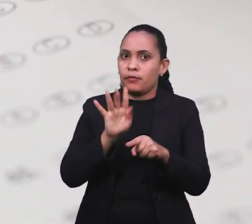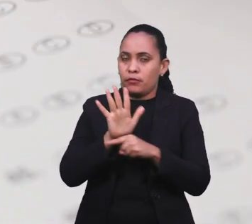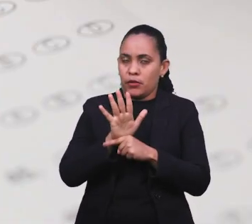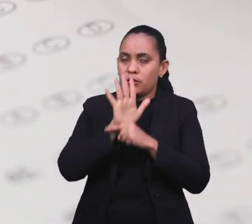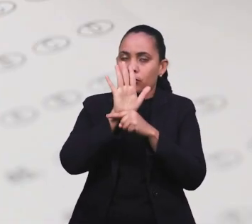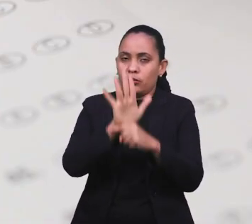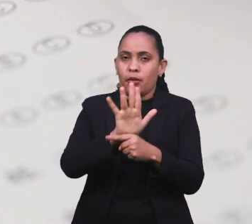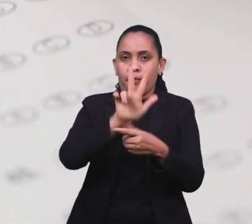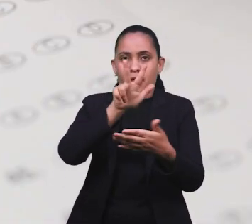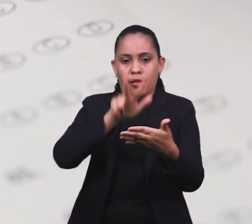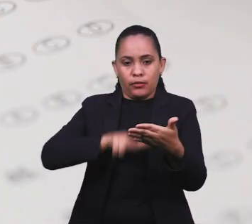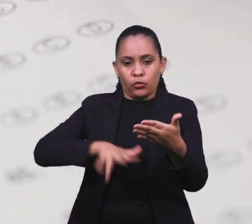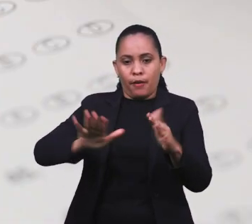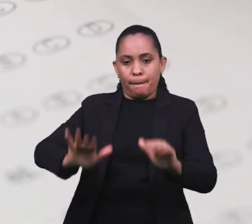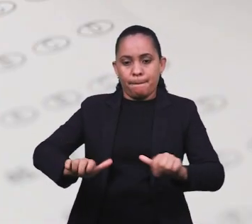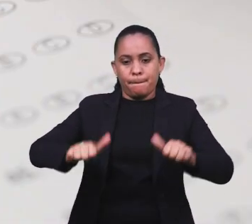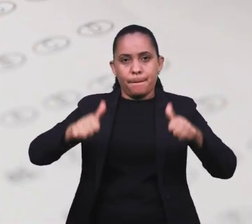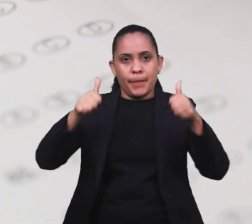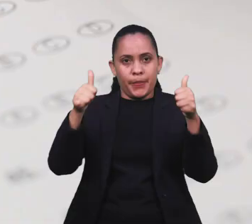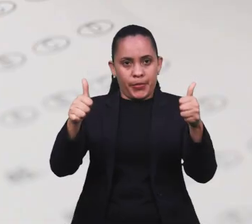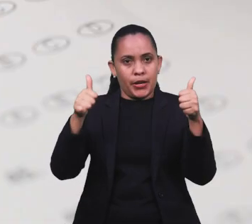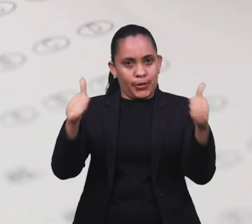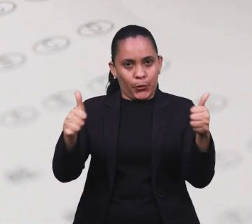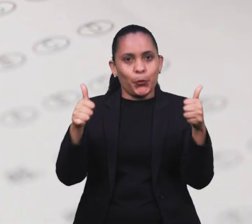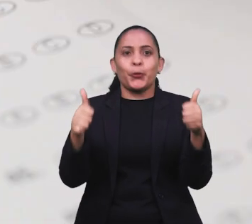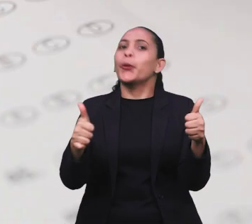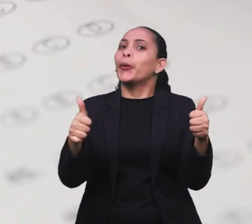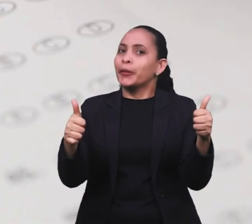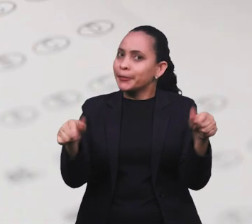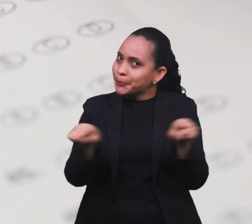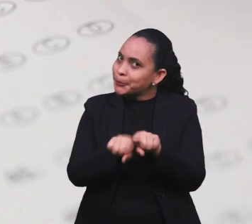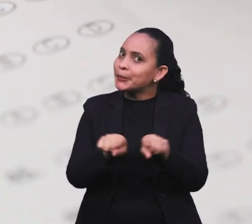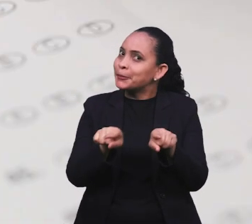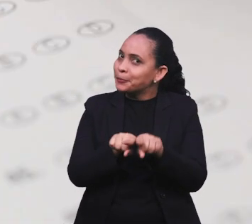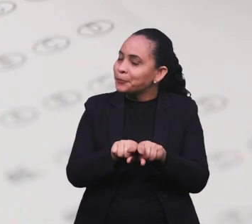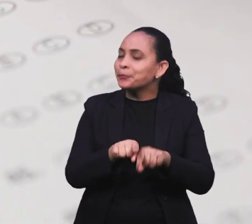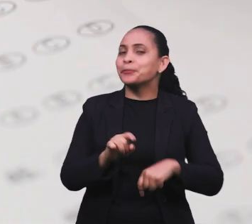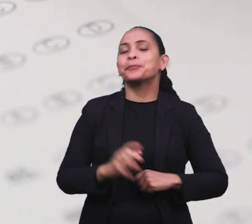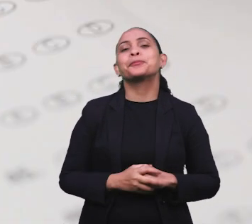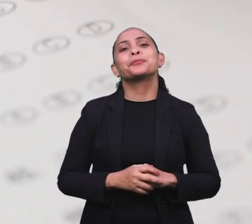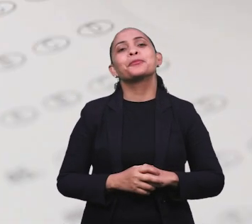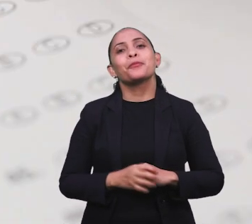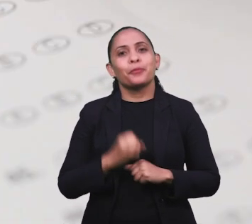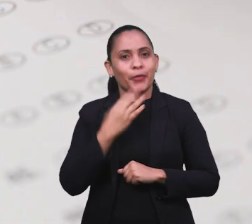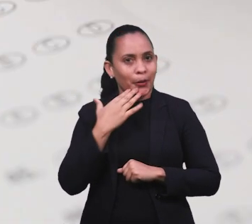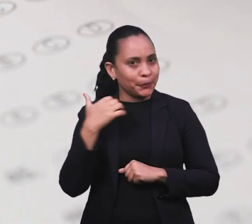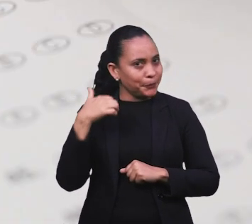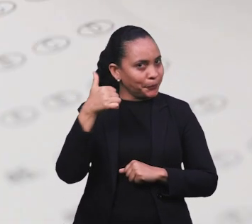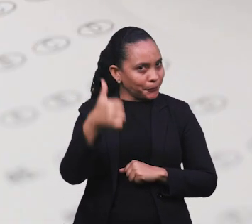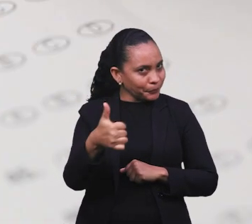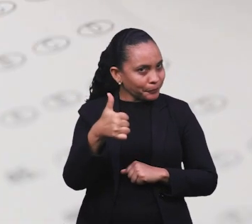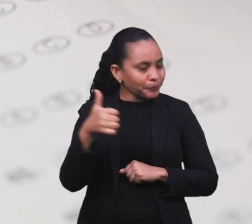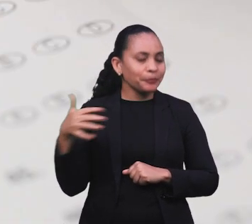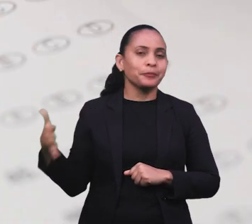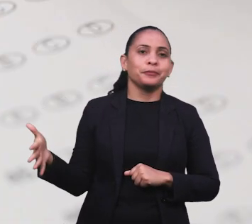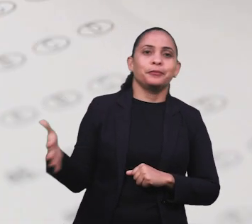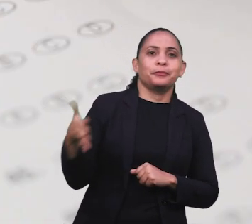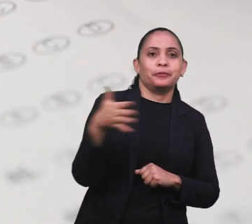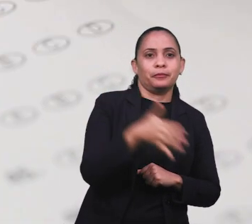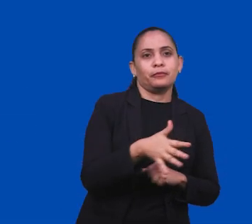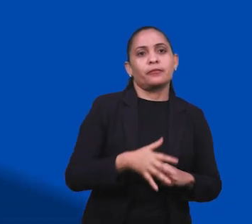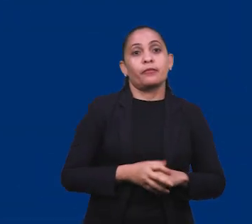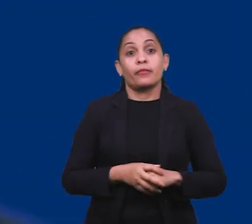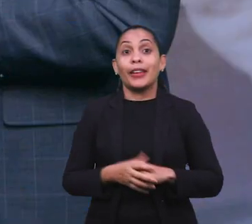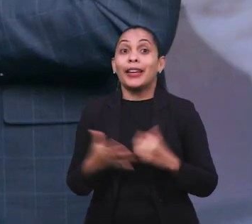ajudar a fazer uma leitura melhor, de mais qualidade e até de mais tempo. Tudo bem? Primeiro ponto, leitura